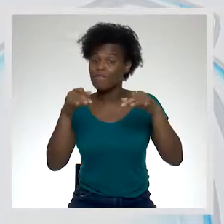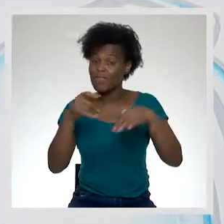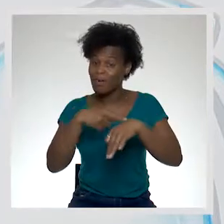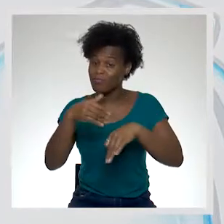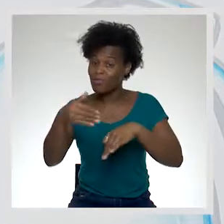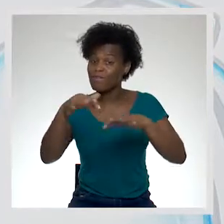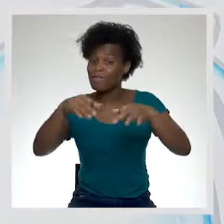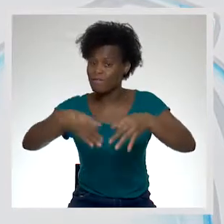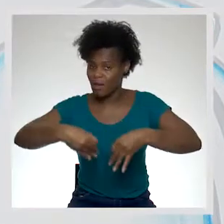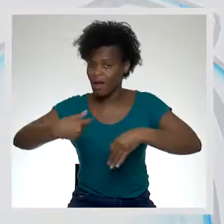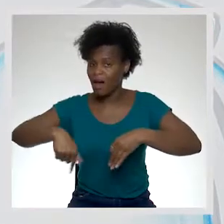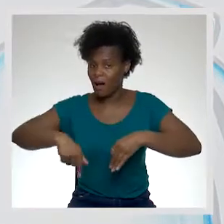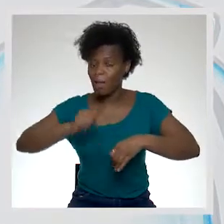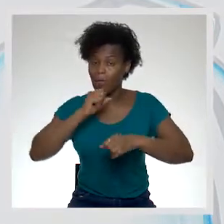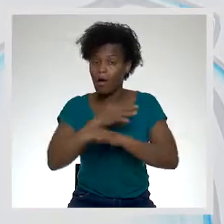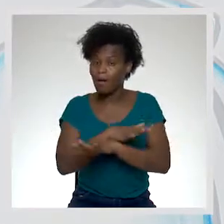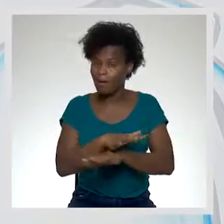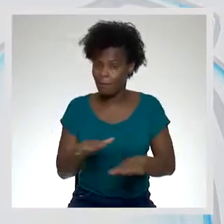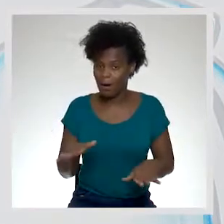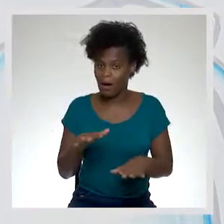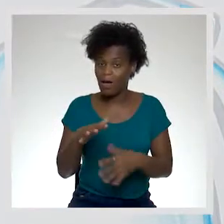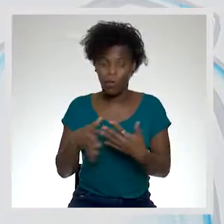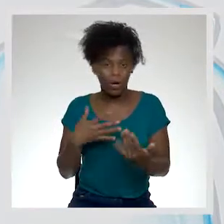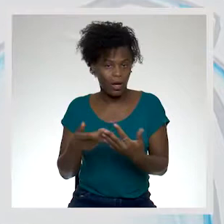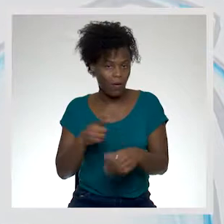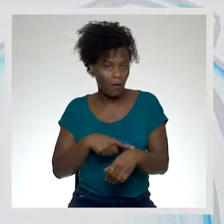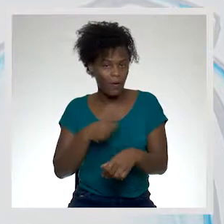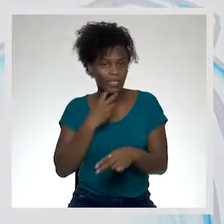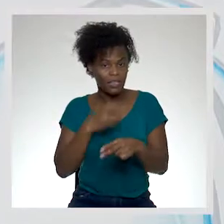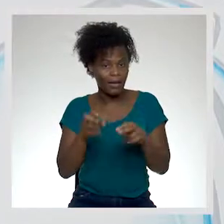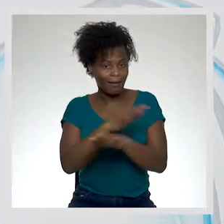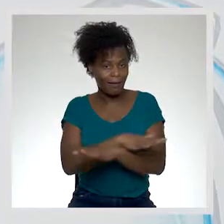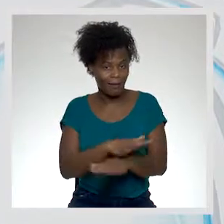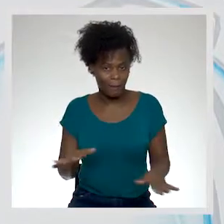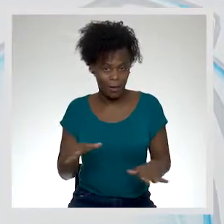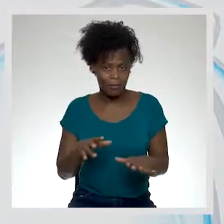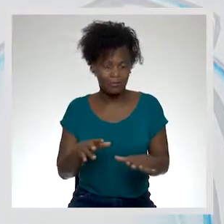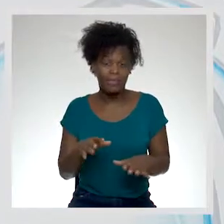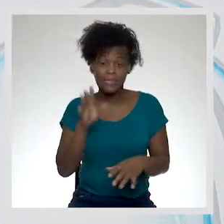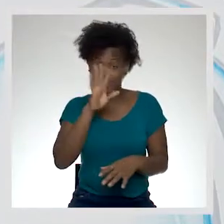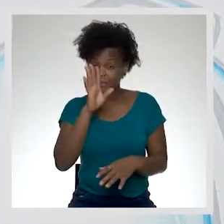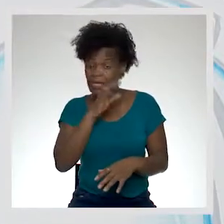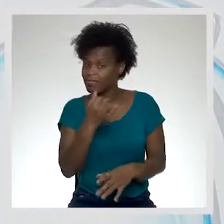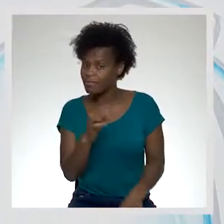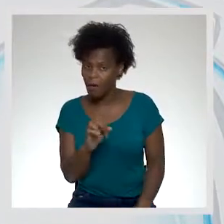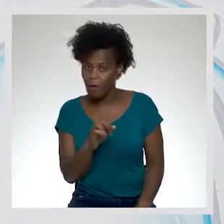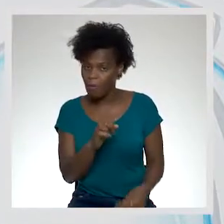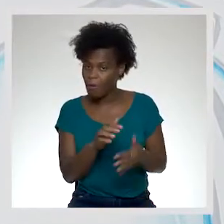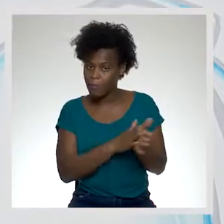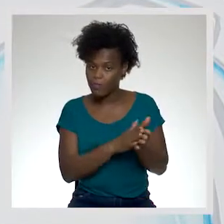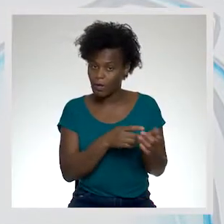período de tempo determinado. Podem acabar em qualquer hora ou em qualquer momento, se não forem